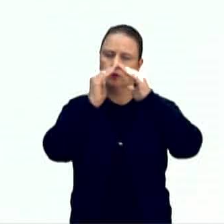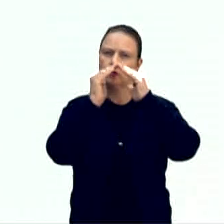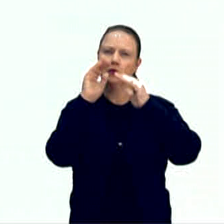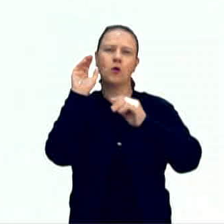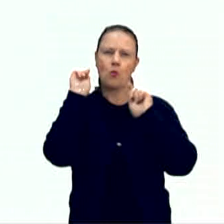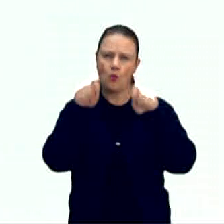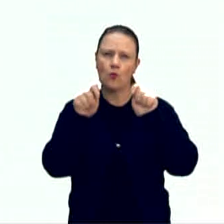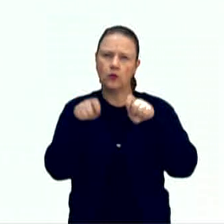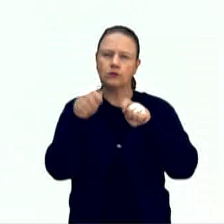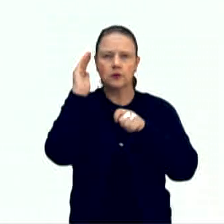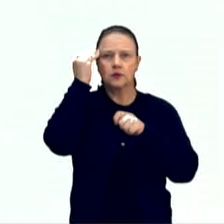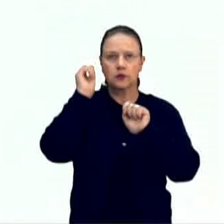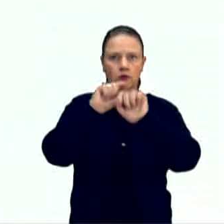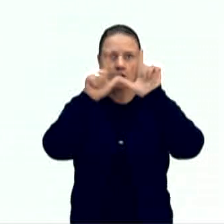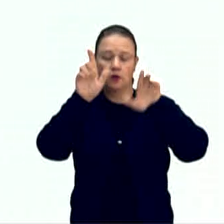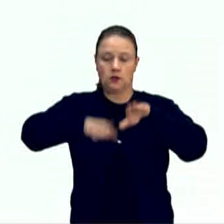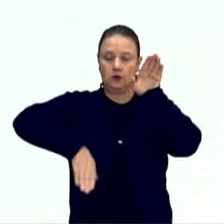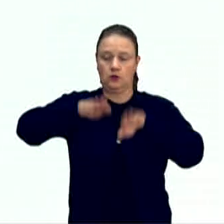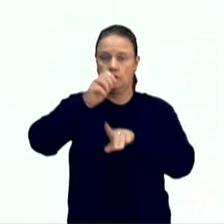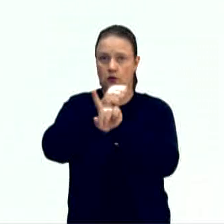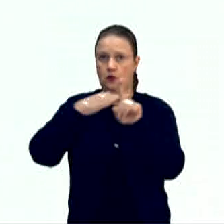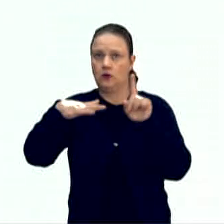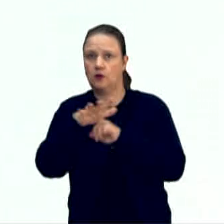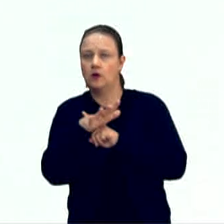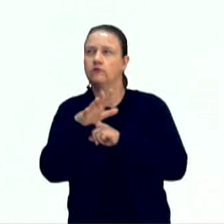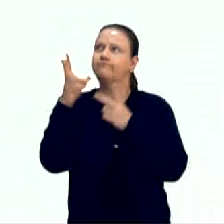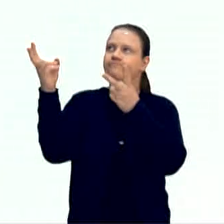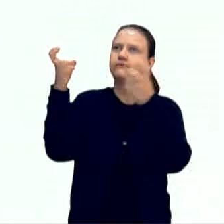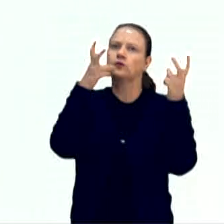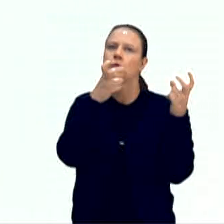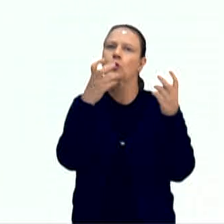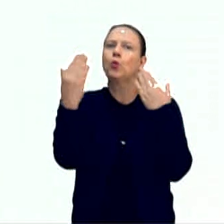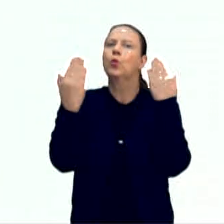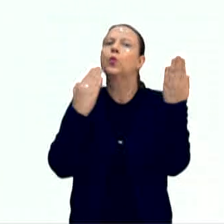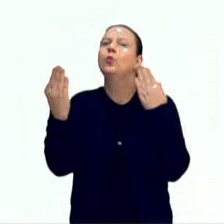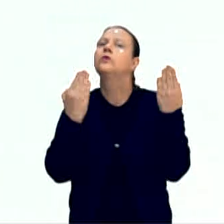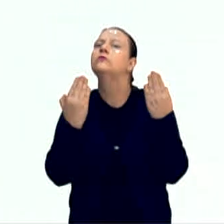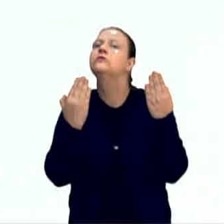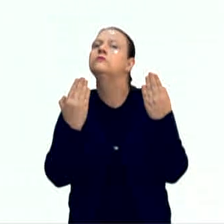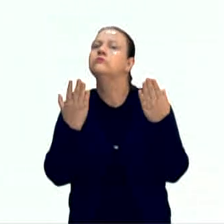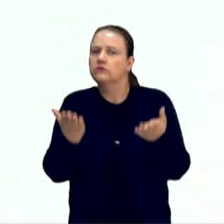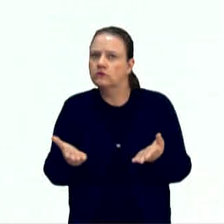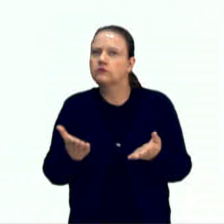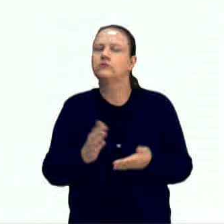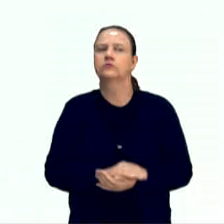entender a desigualdade social, fazendo análise e comparativos da sua base, meio e topo?